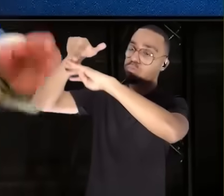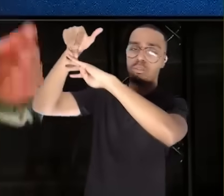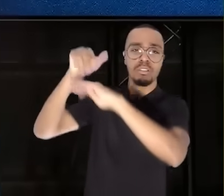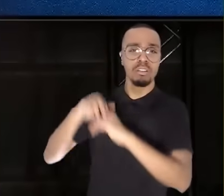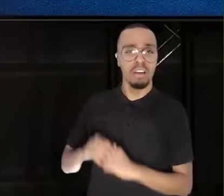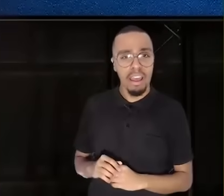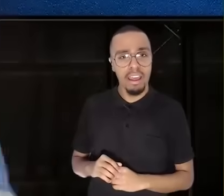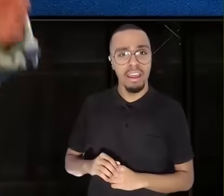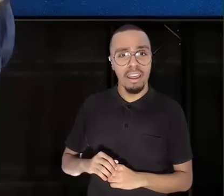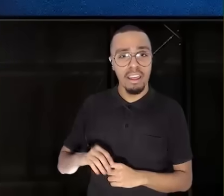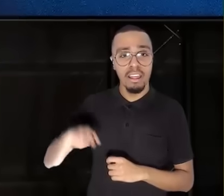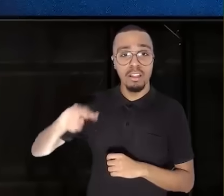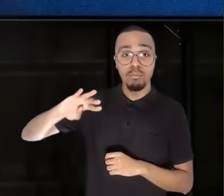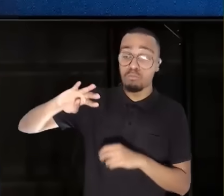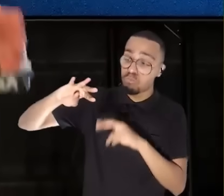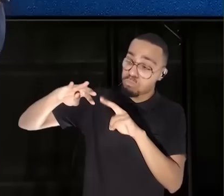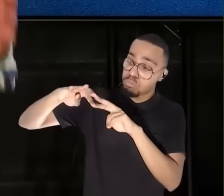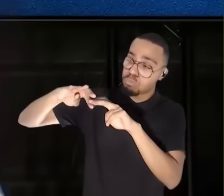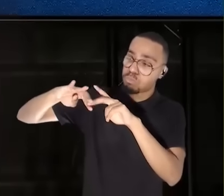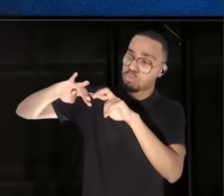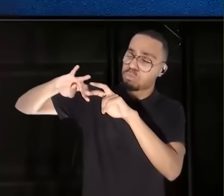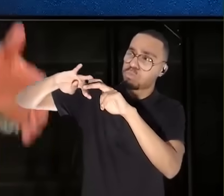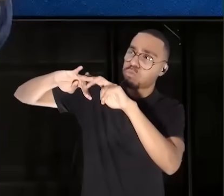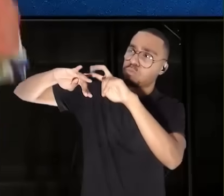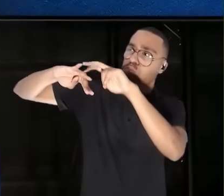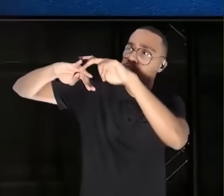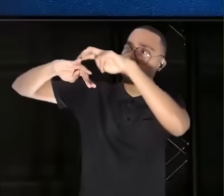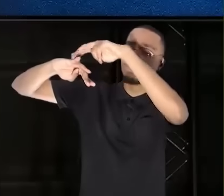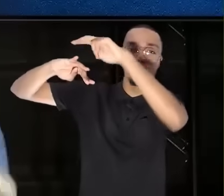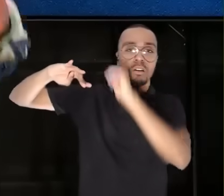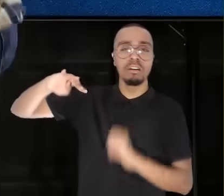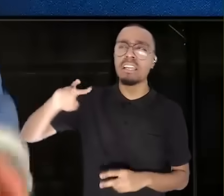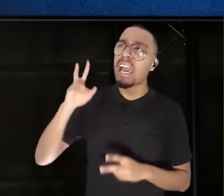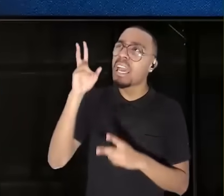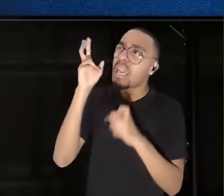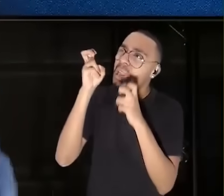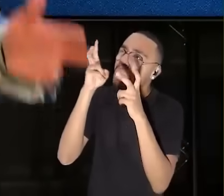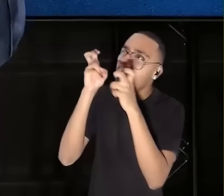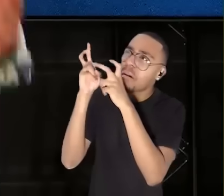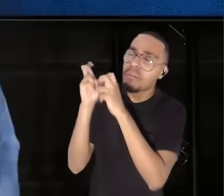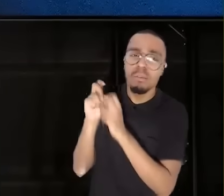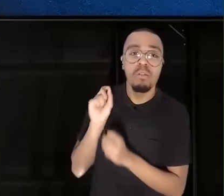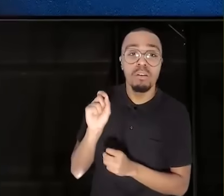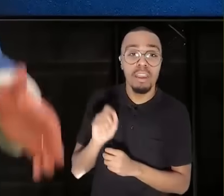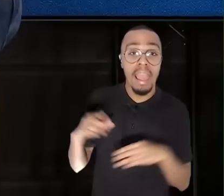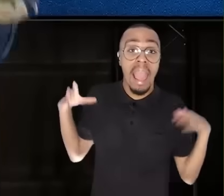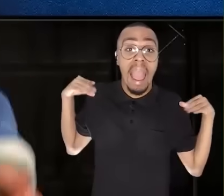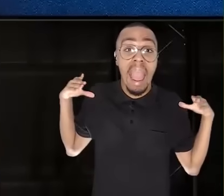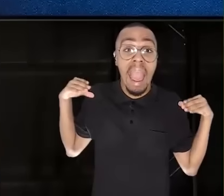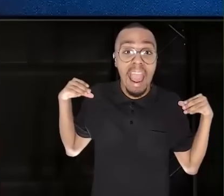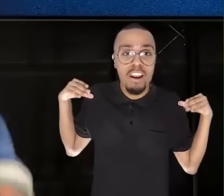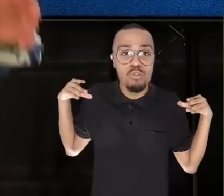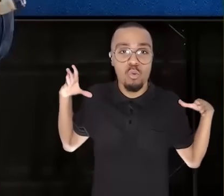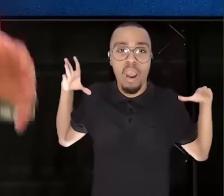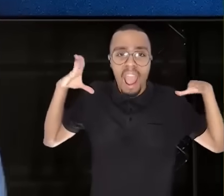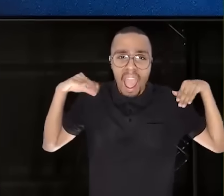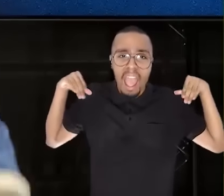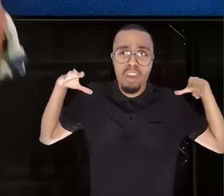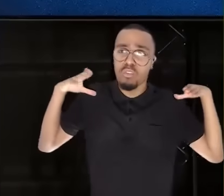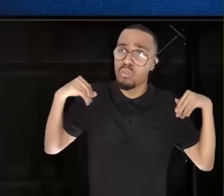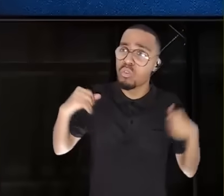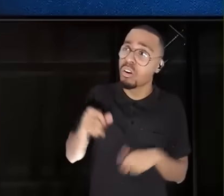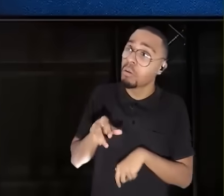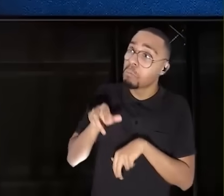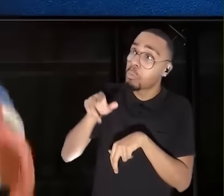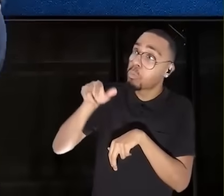É anjo descendo, é anjo subindo, é Enoque sendo levado ao céu, É Elias sendo carregado por uma carruagem de